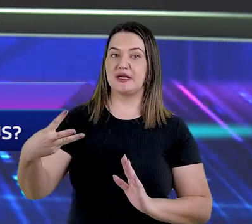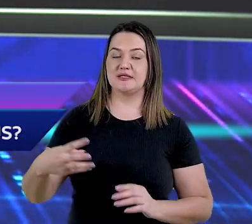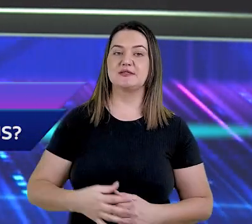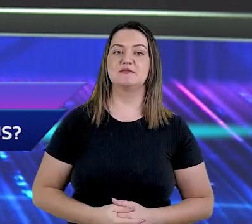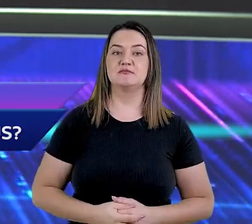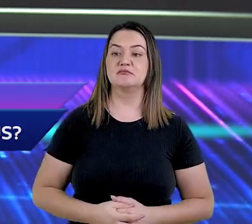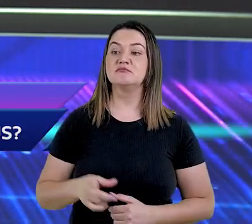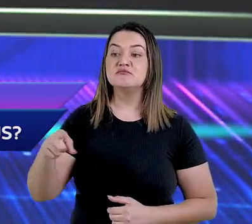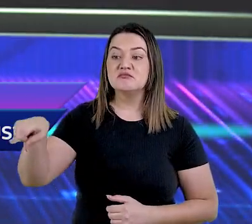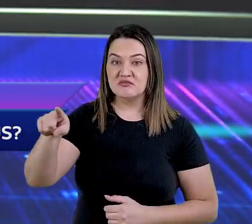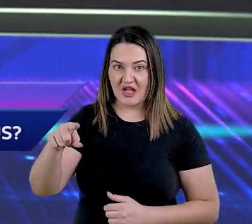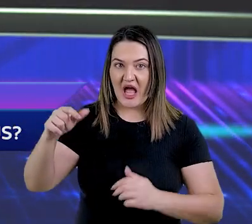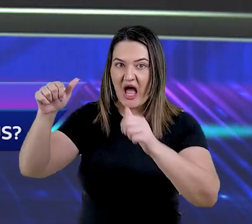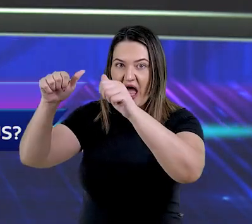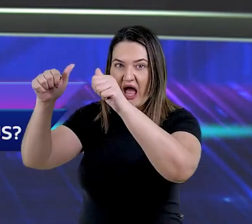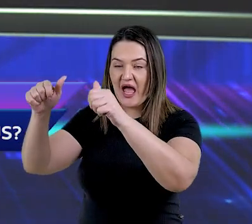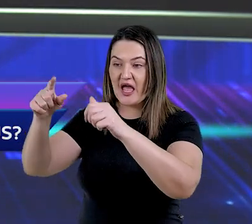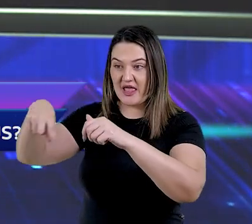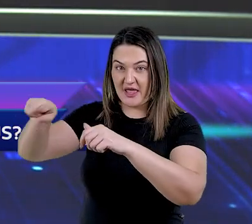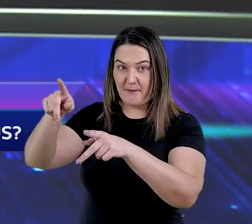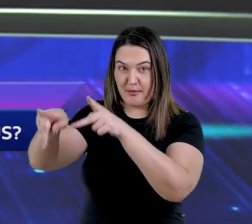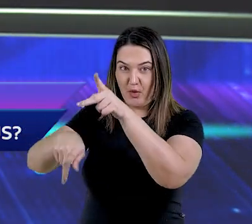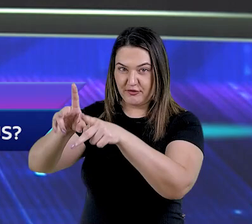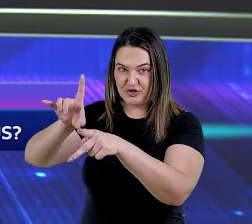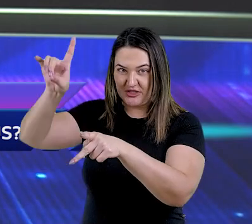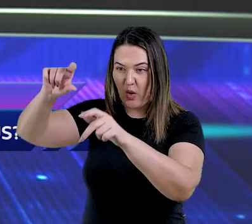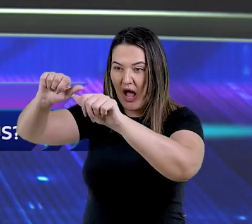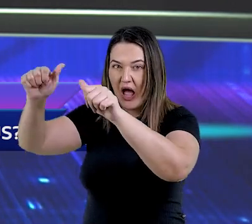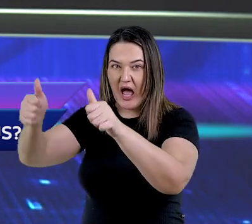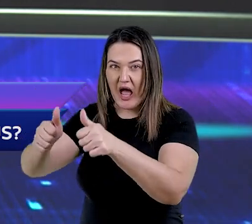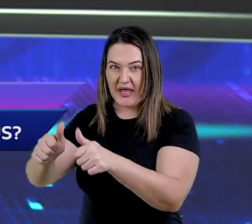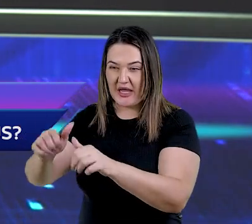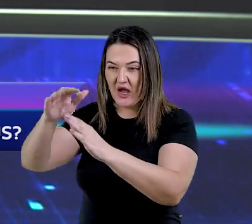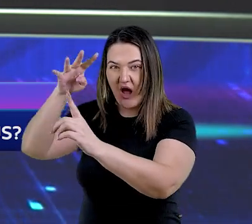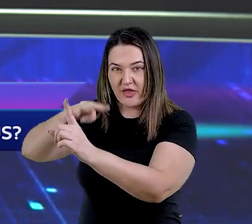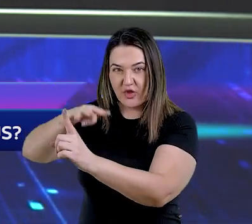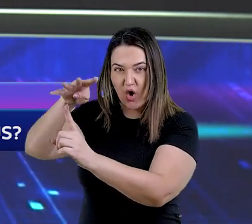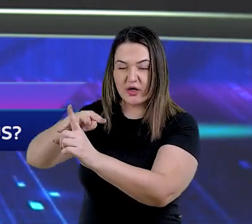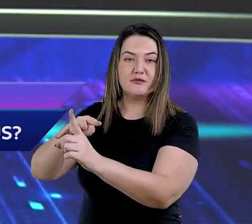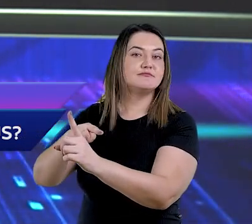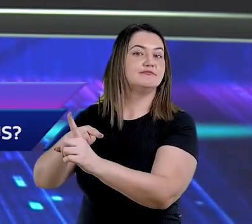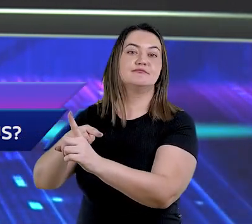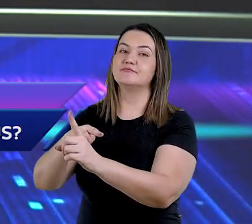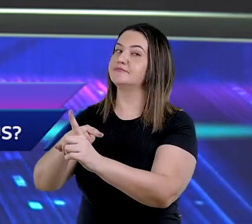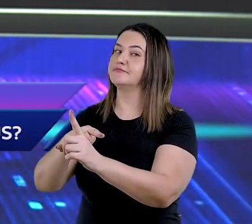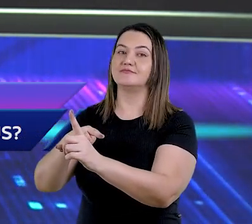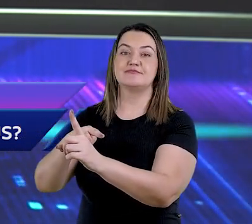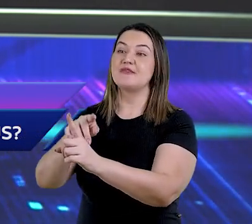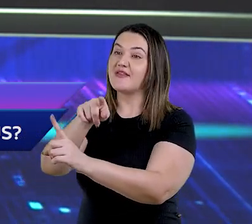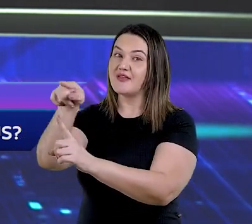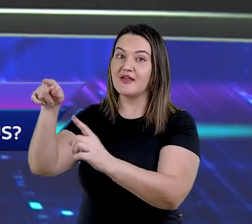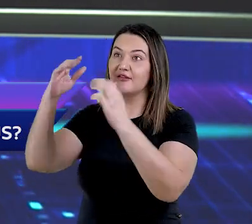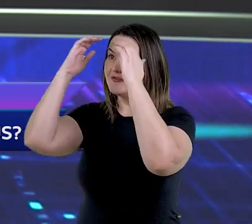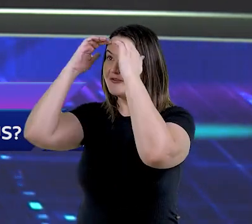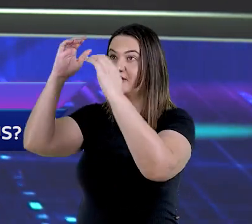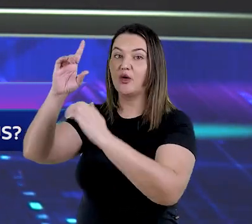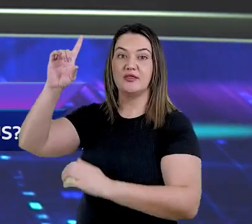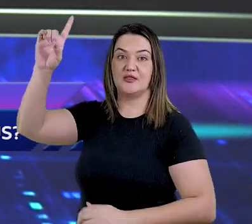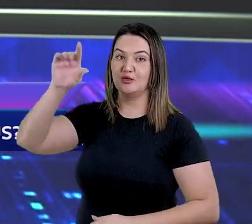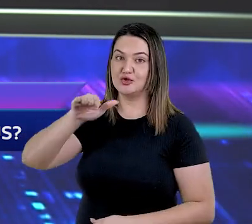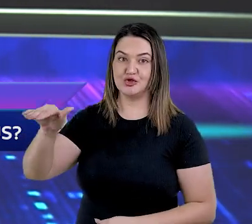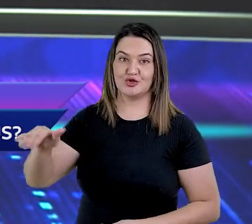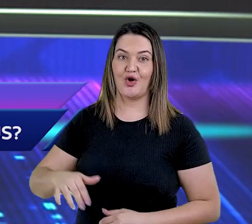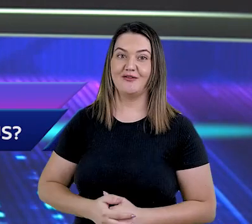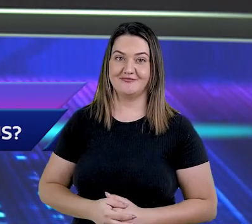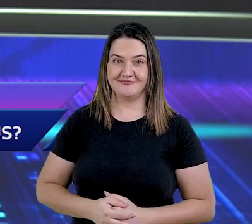adora ídolos e imagens de escultura, conforme adverte o 2º mandamento, Êxodo, capítulo 20, versículo